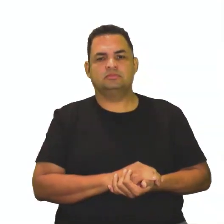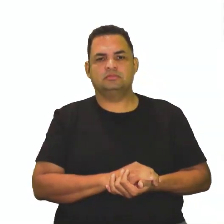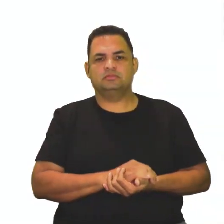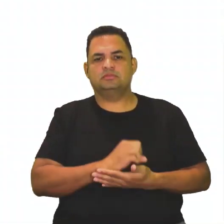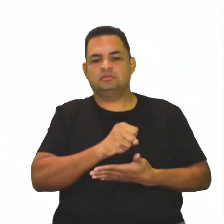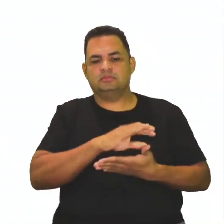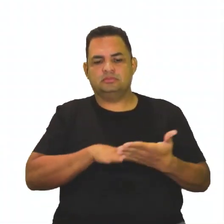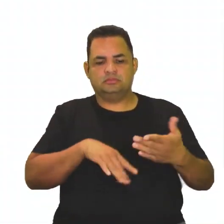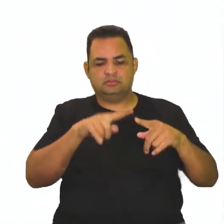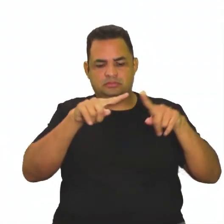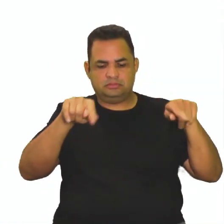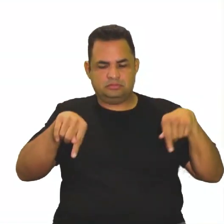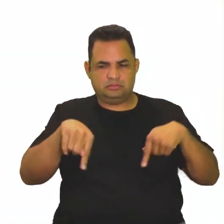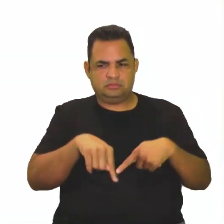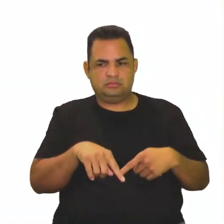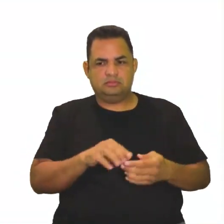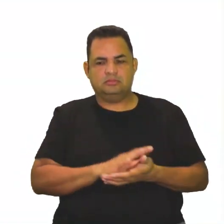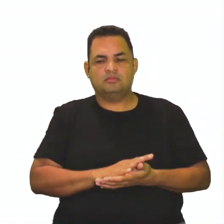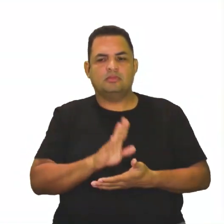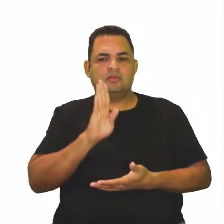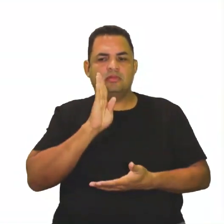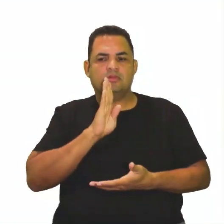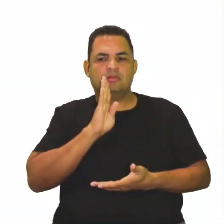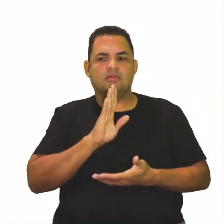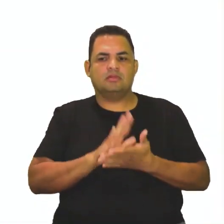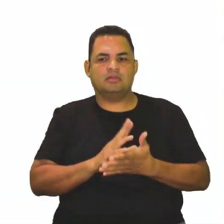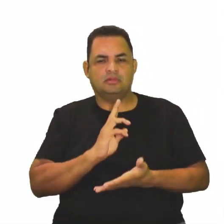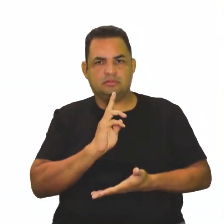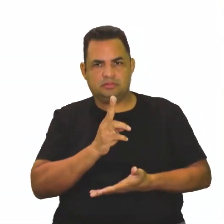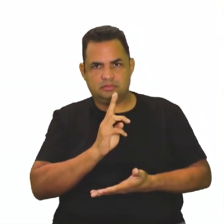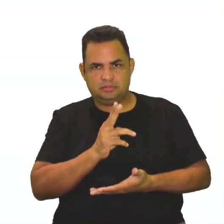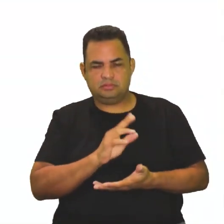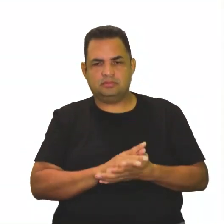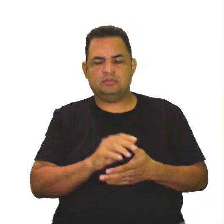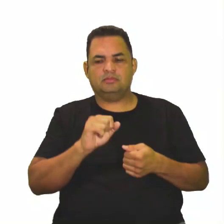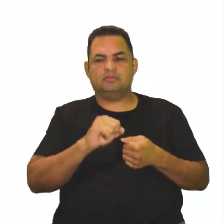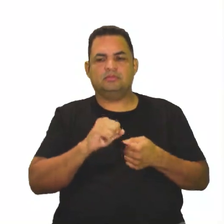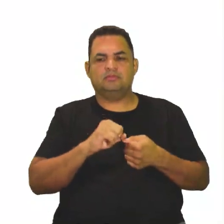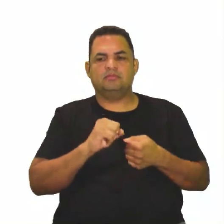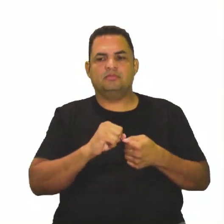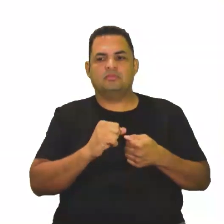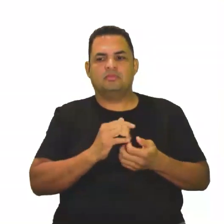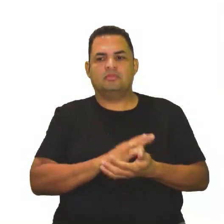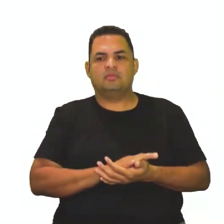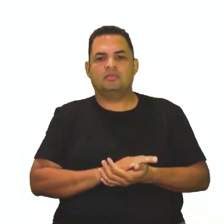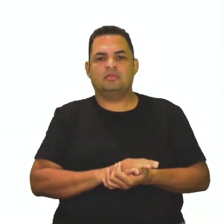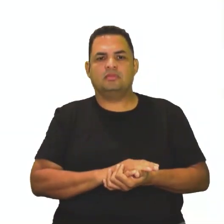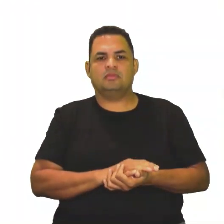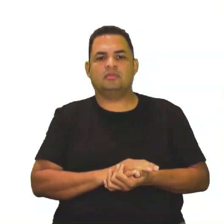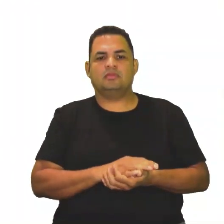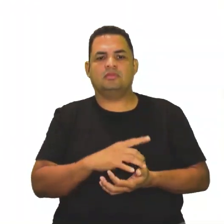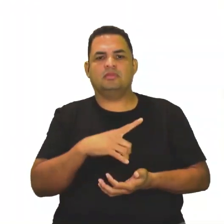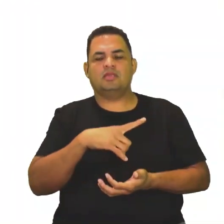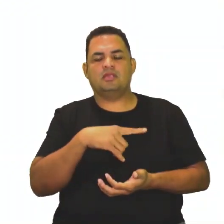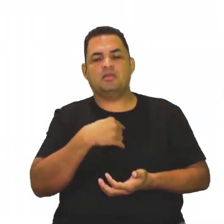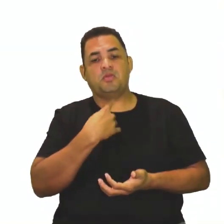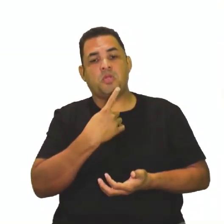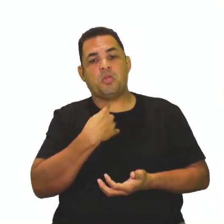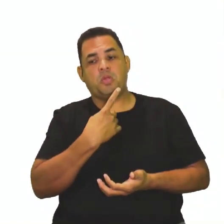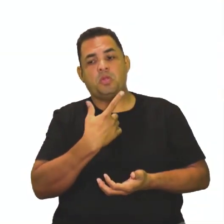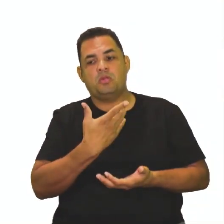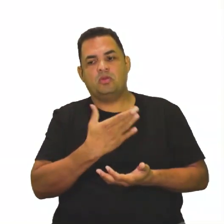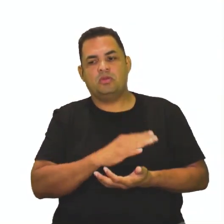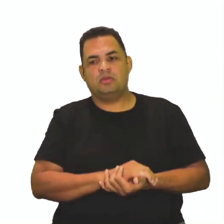de sala, como eu falei para vocês, que é legal a gente sempre fazer, né? E nessas atividades aí nós vamos tirar as nossas